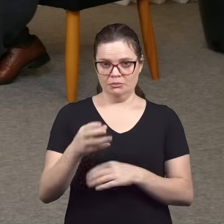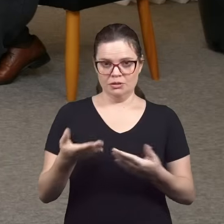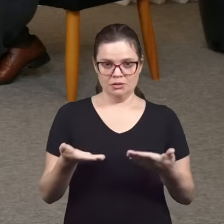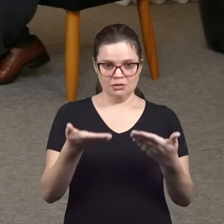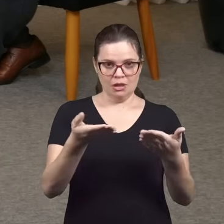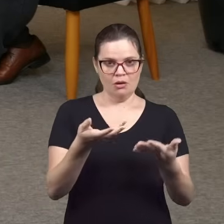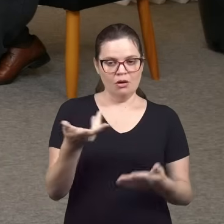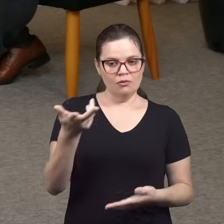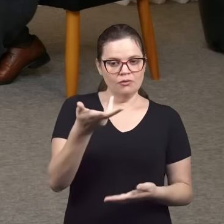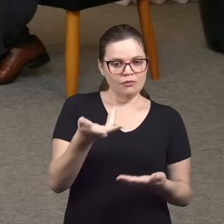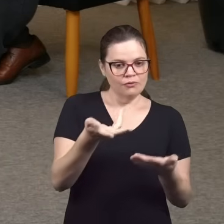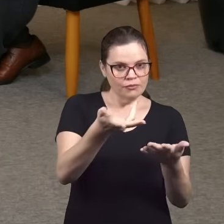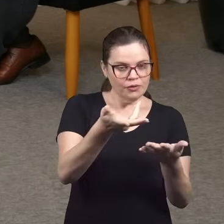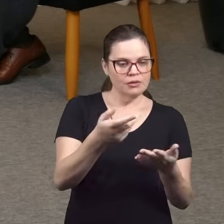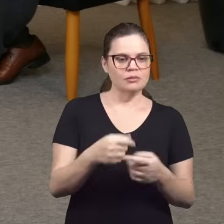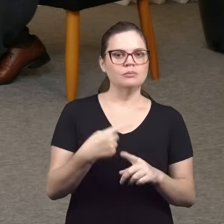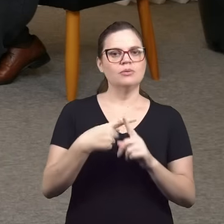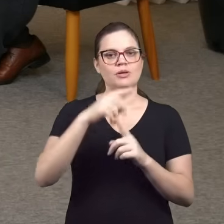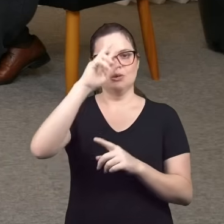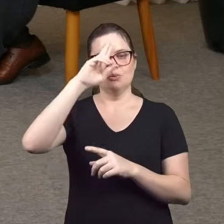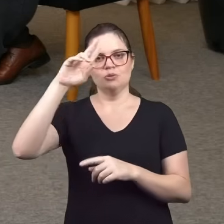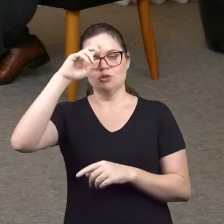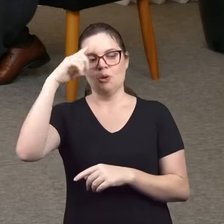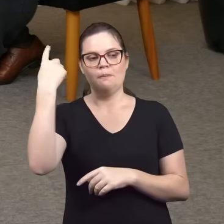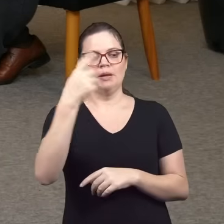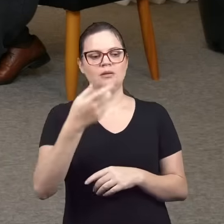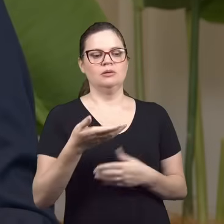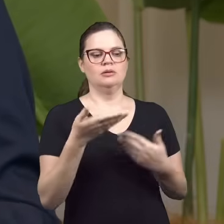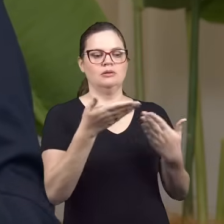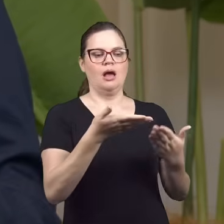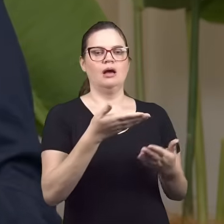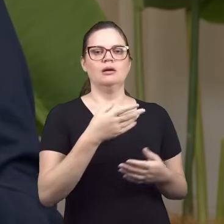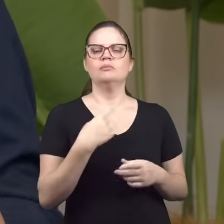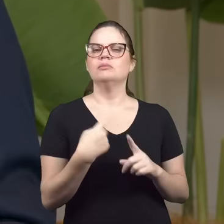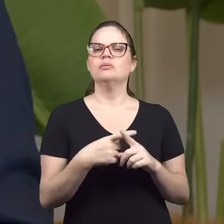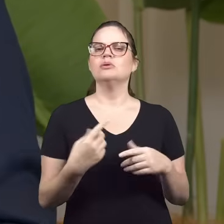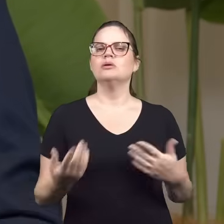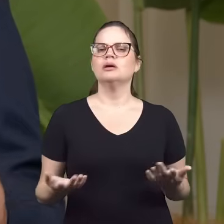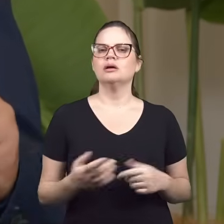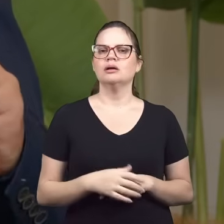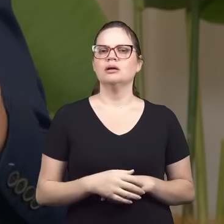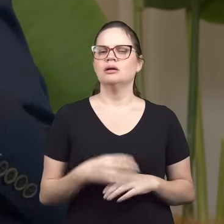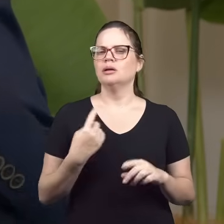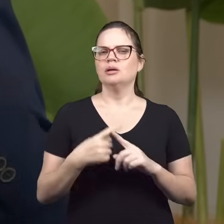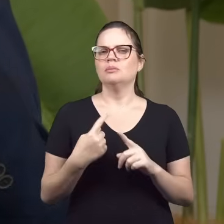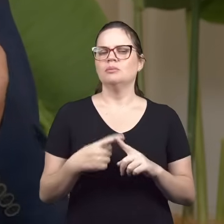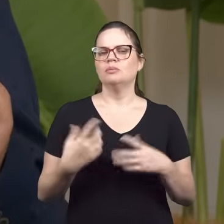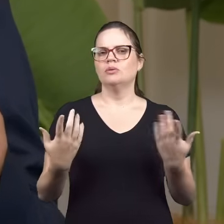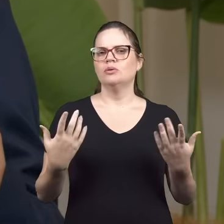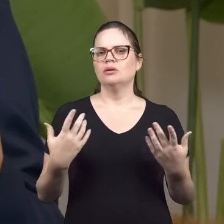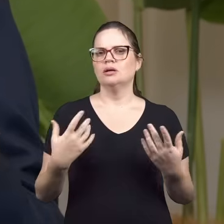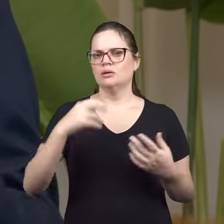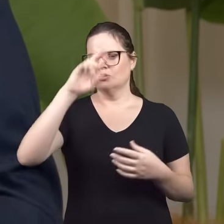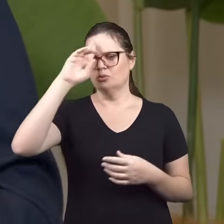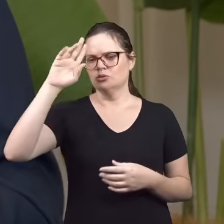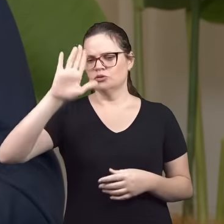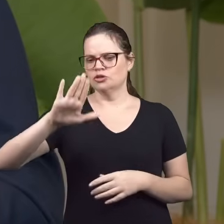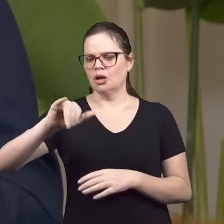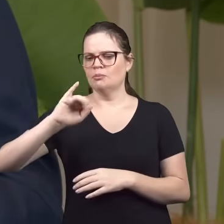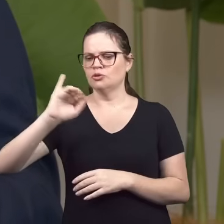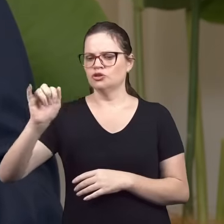Jeremias, amando do Senhor. Por quê? Porque, Wesley, que o Senhor manda o profeta